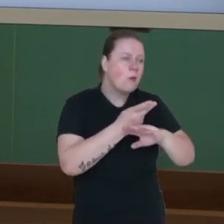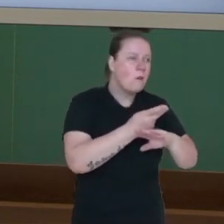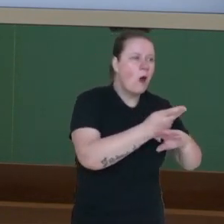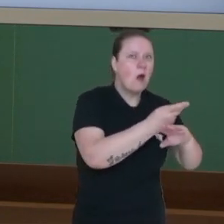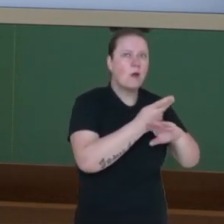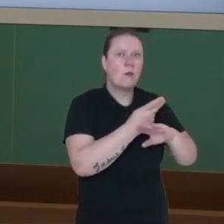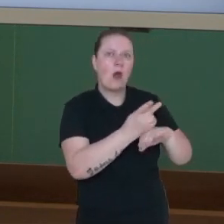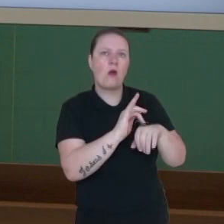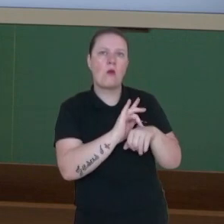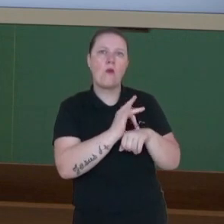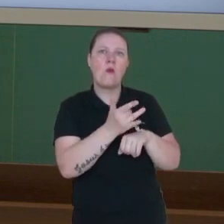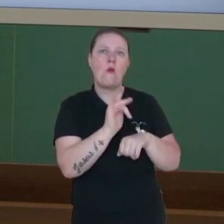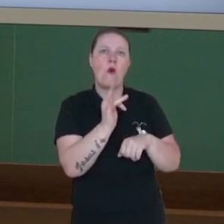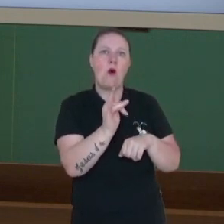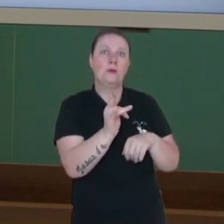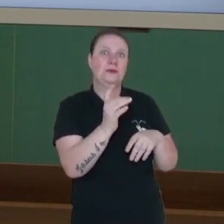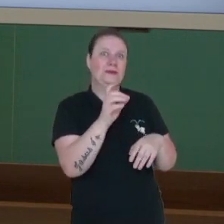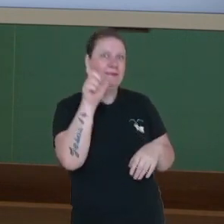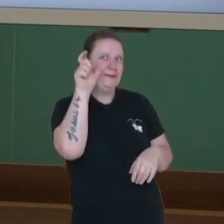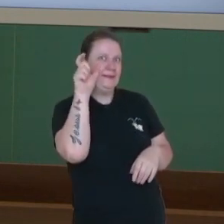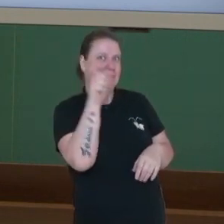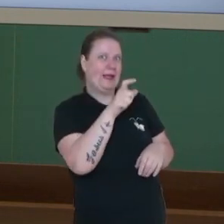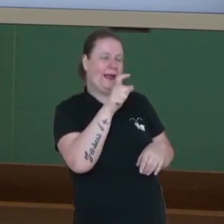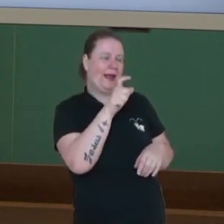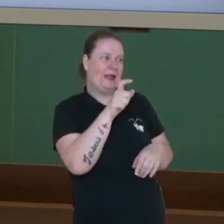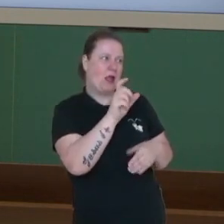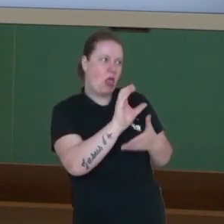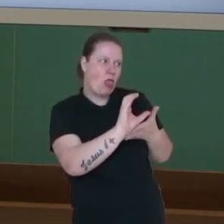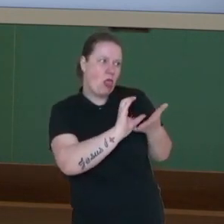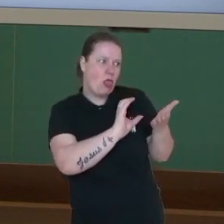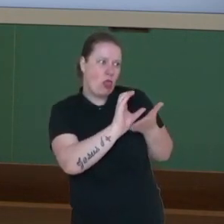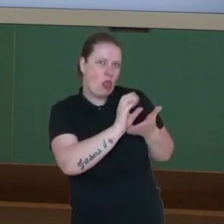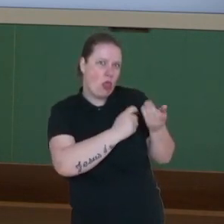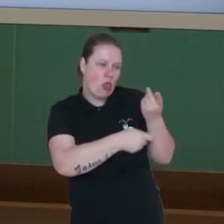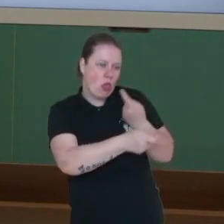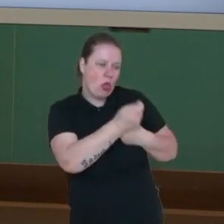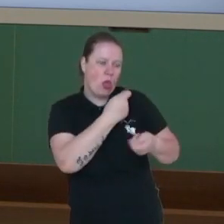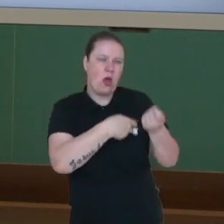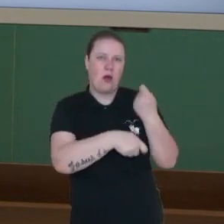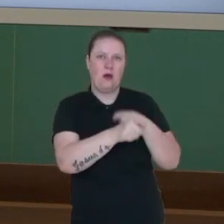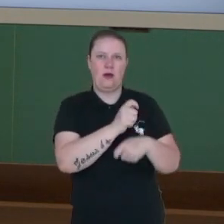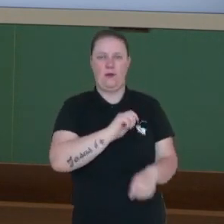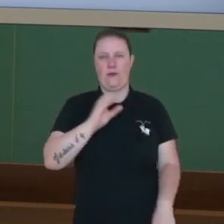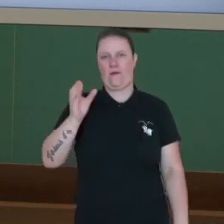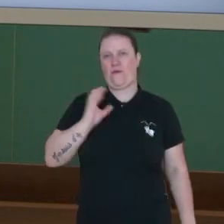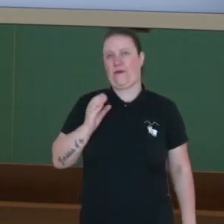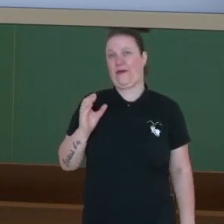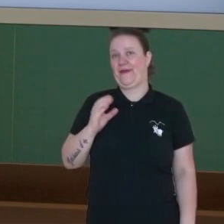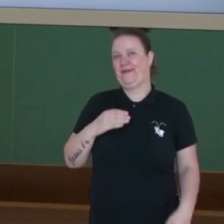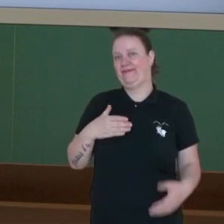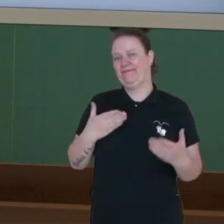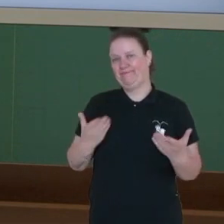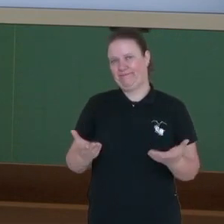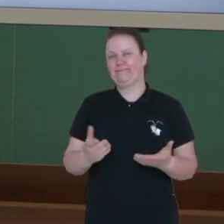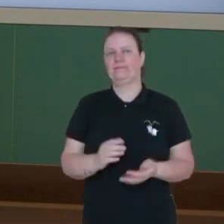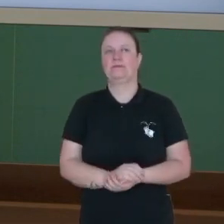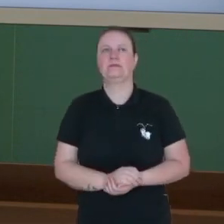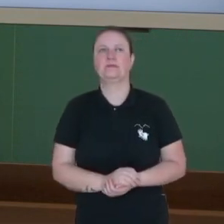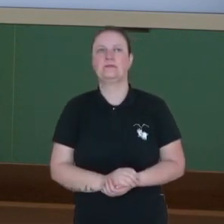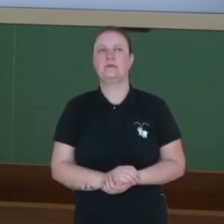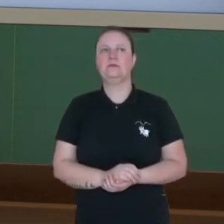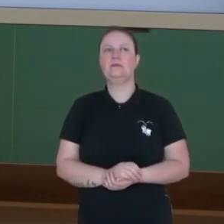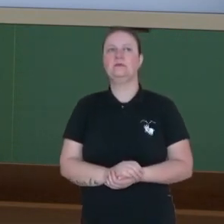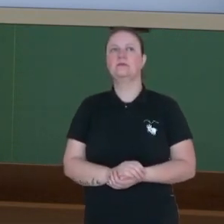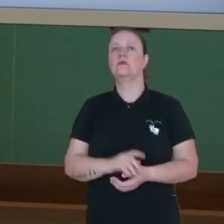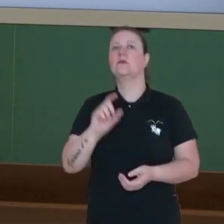ouro e o enriquecimento que se encontrasse ouro em abundância poderia provocar a essas pessoas, né? E a